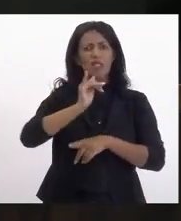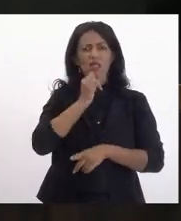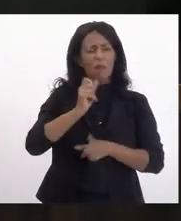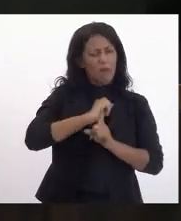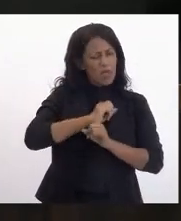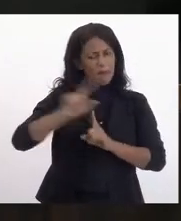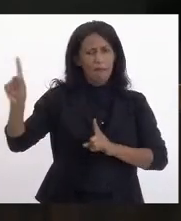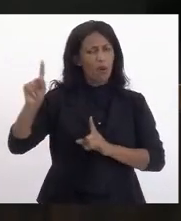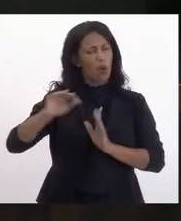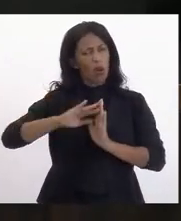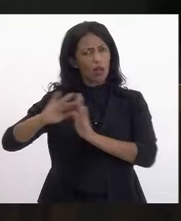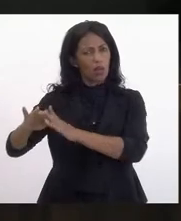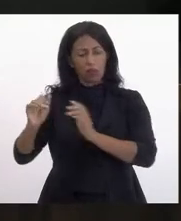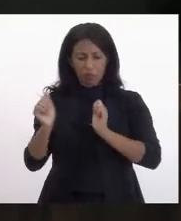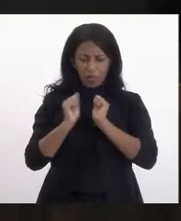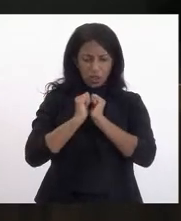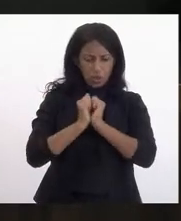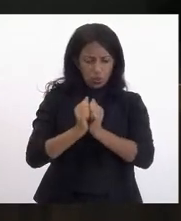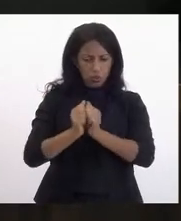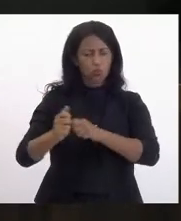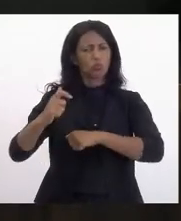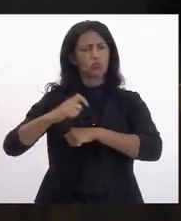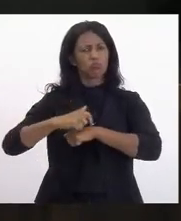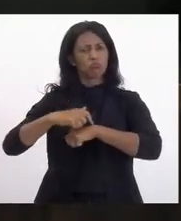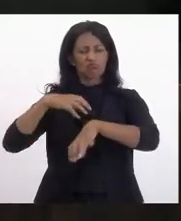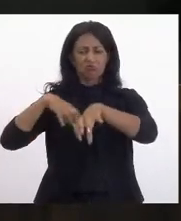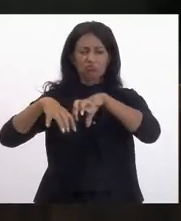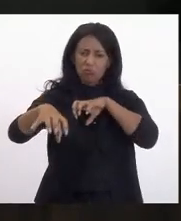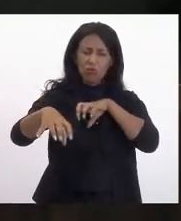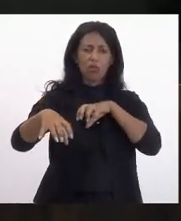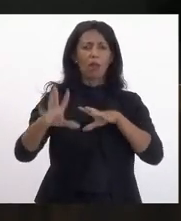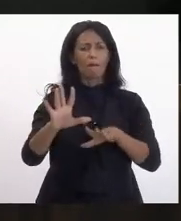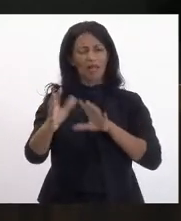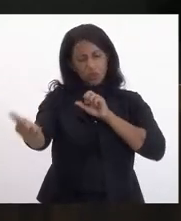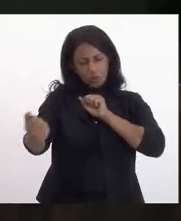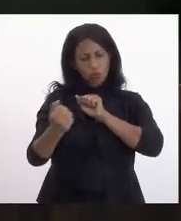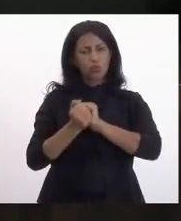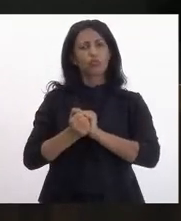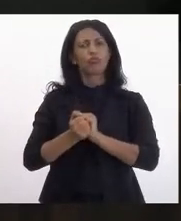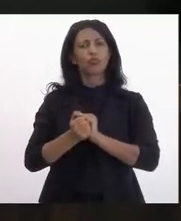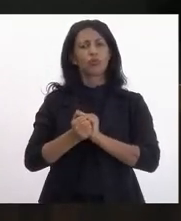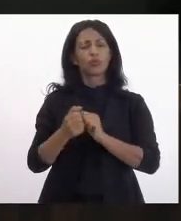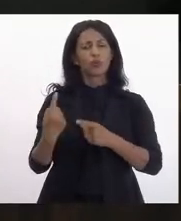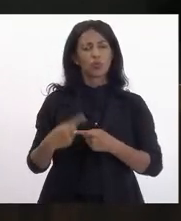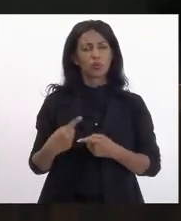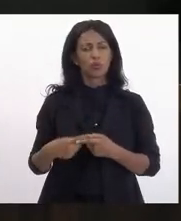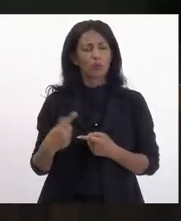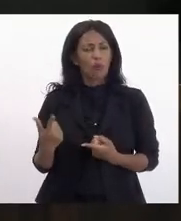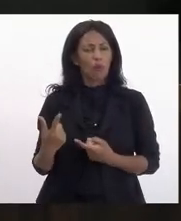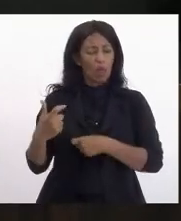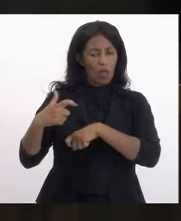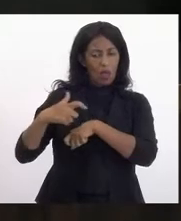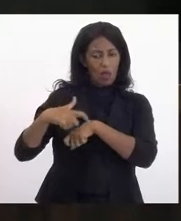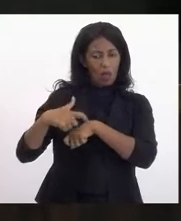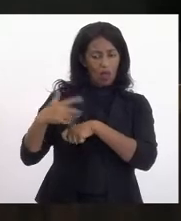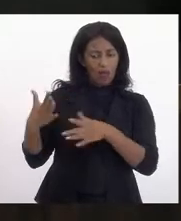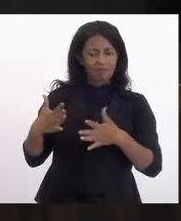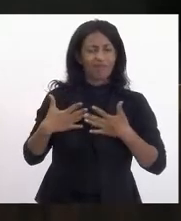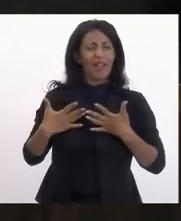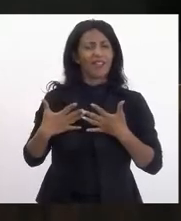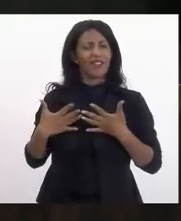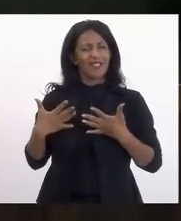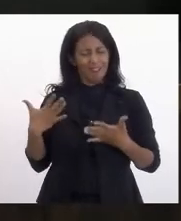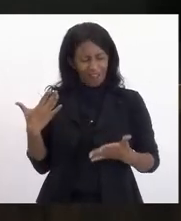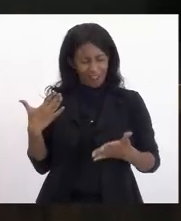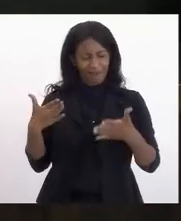esse momento juntos, de mãos dadas, virtualmente, mas juntos, porque a hora da alegria vai